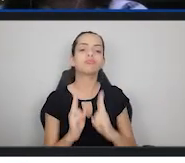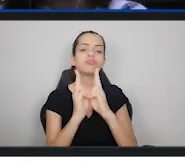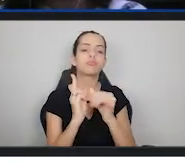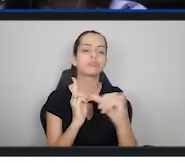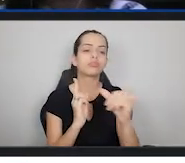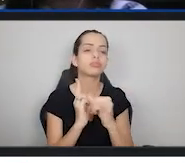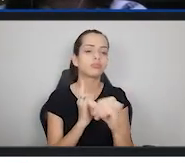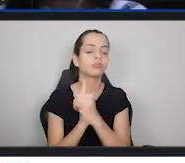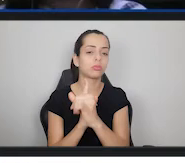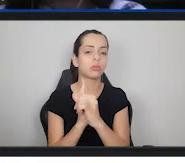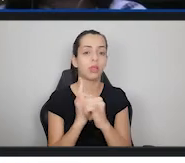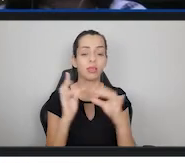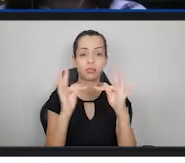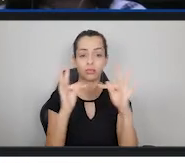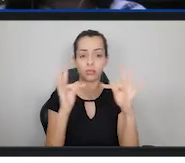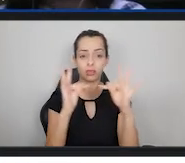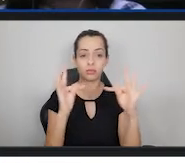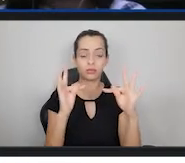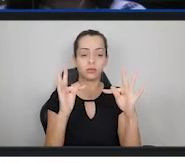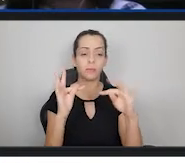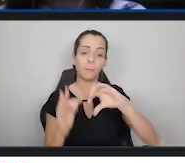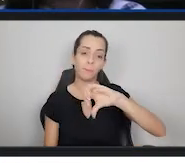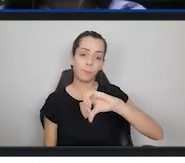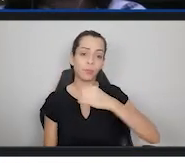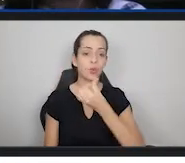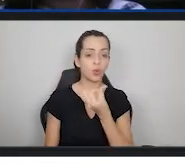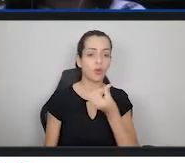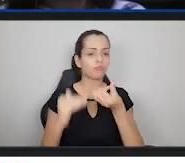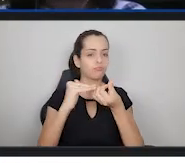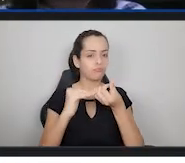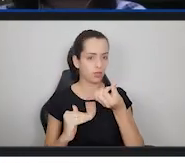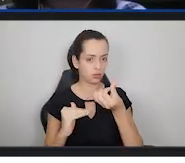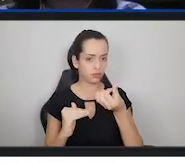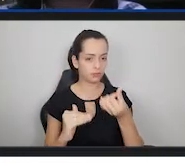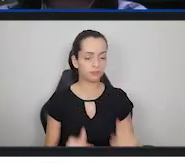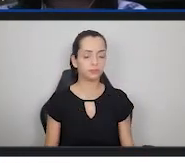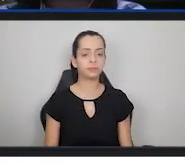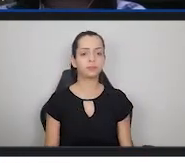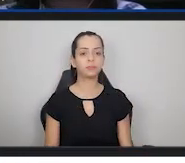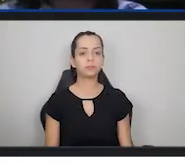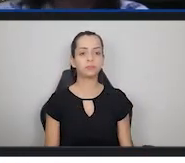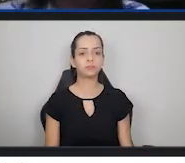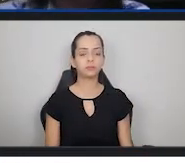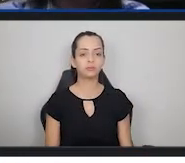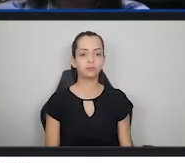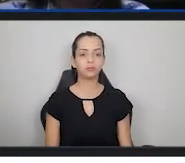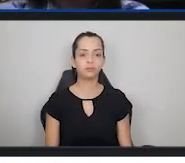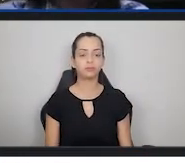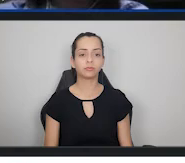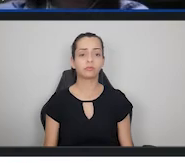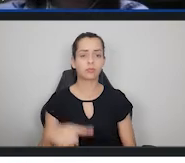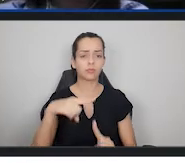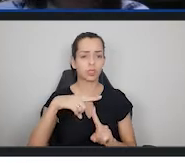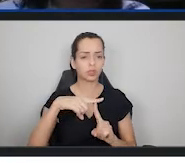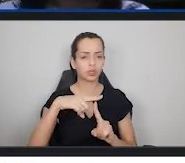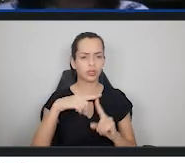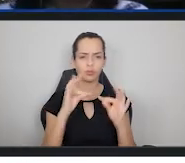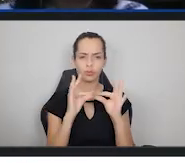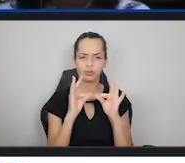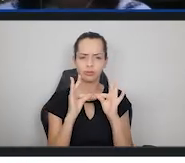consumidores livres conectados lá na distribuição, que são níveis de tensão inferior a 69 kV, tá?